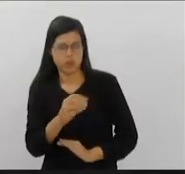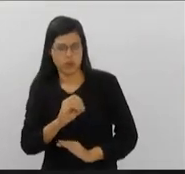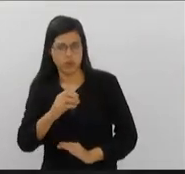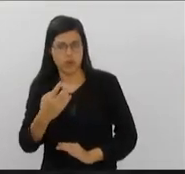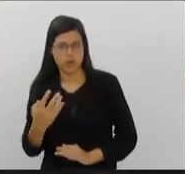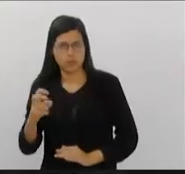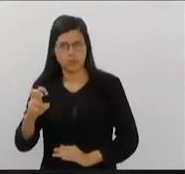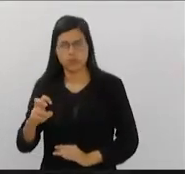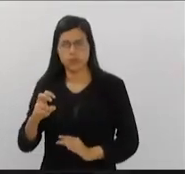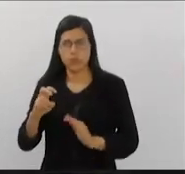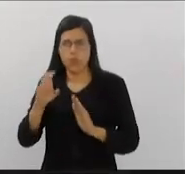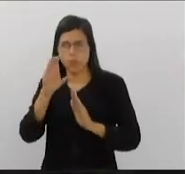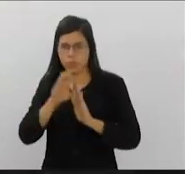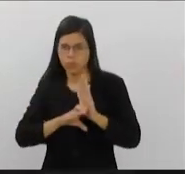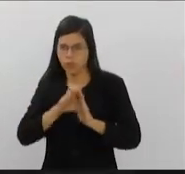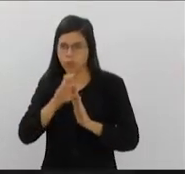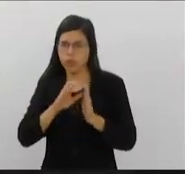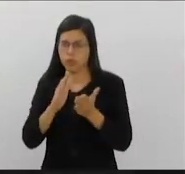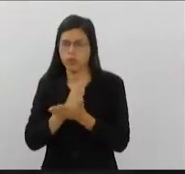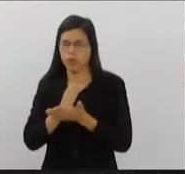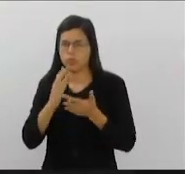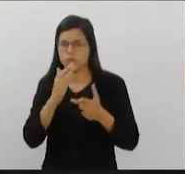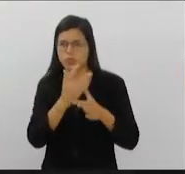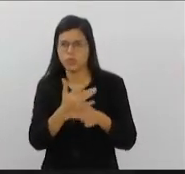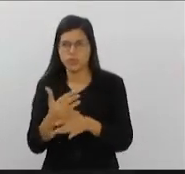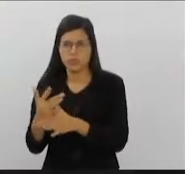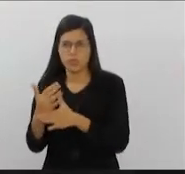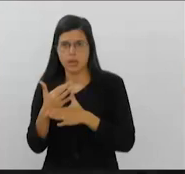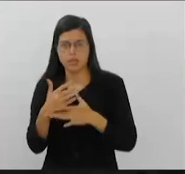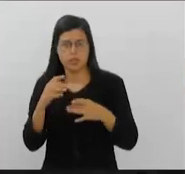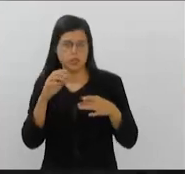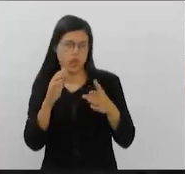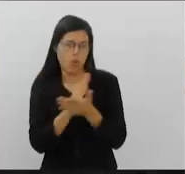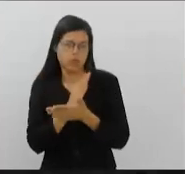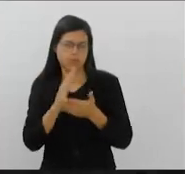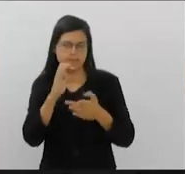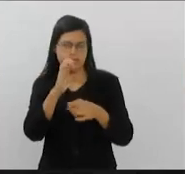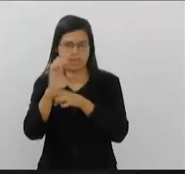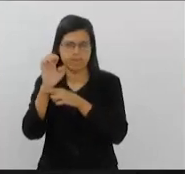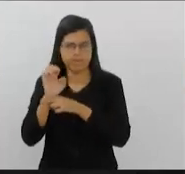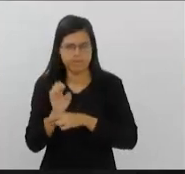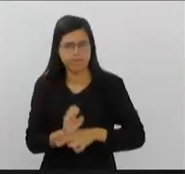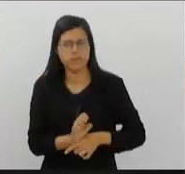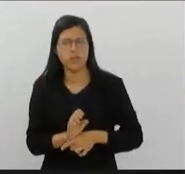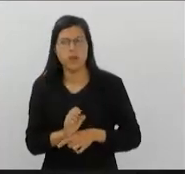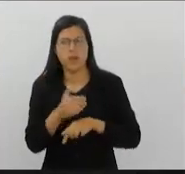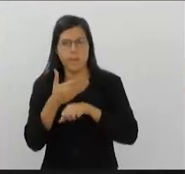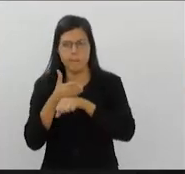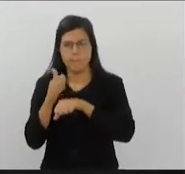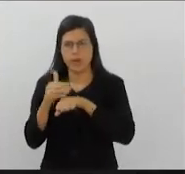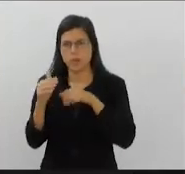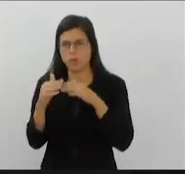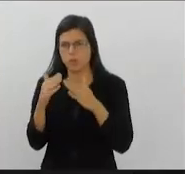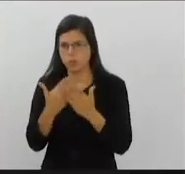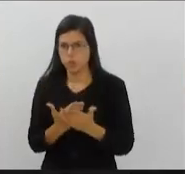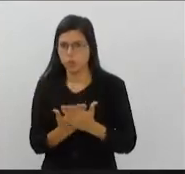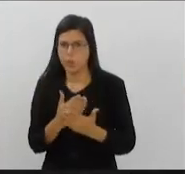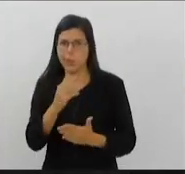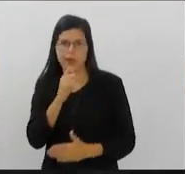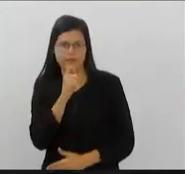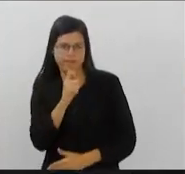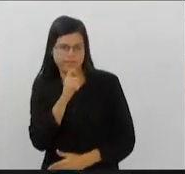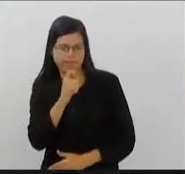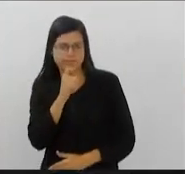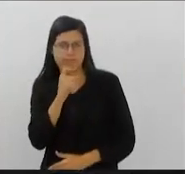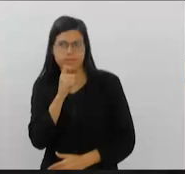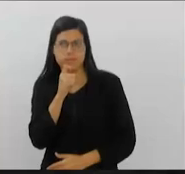10.645. Os currículos, em alguns municípios e em alguns estados, e a prática escolar são ainda hostis